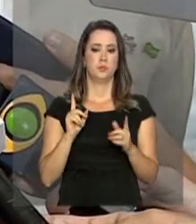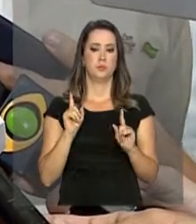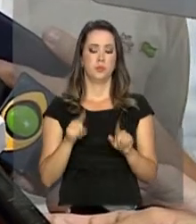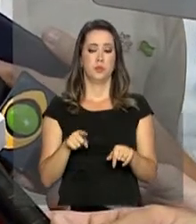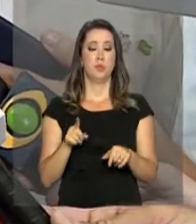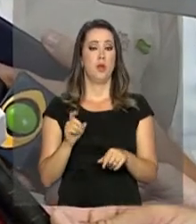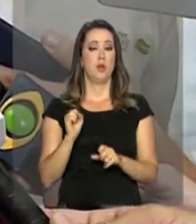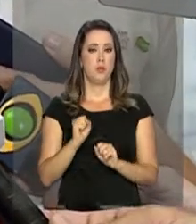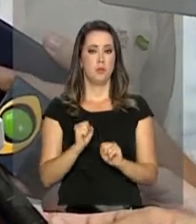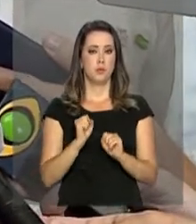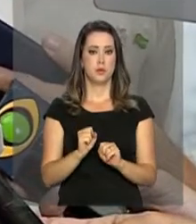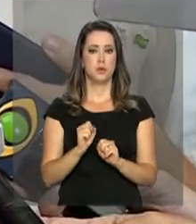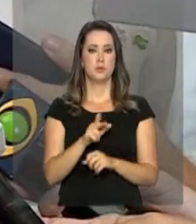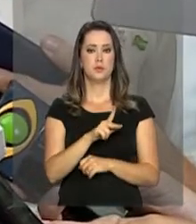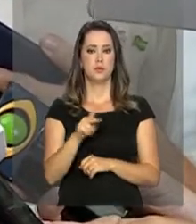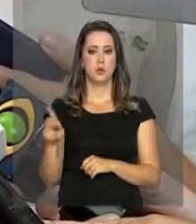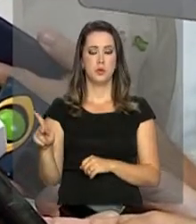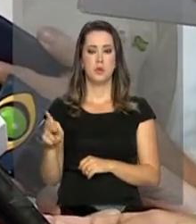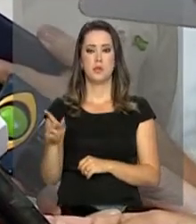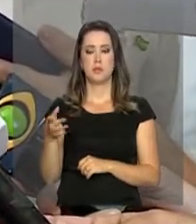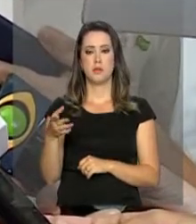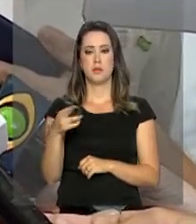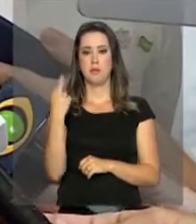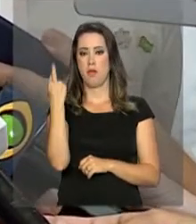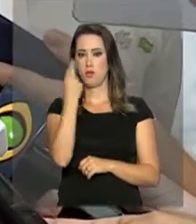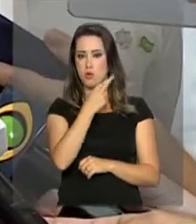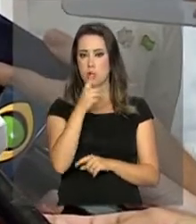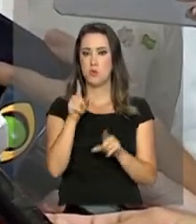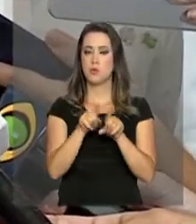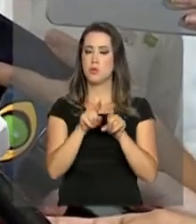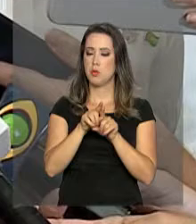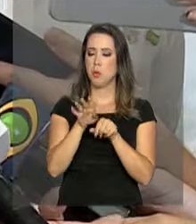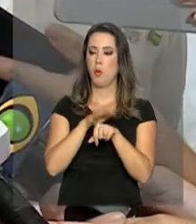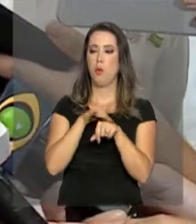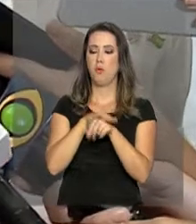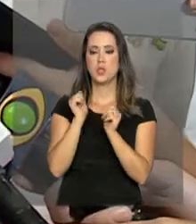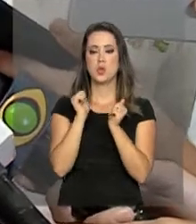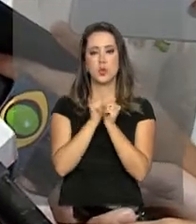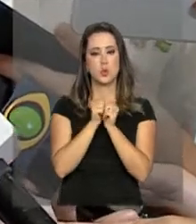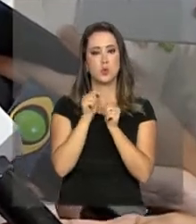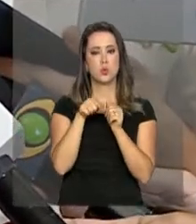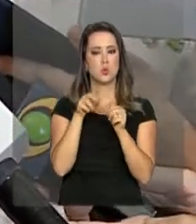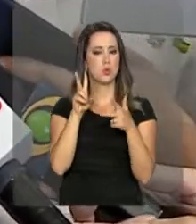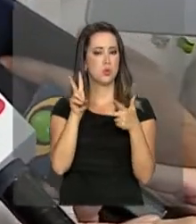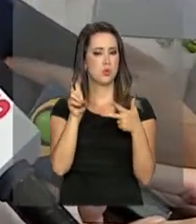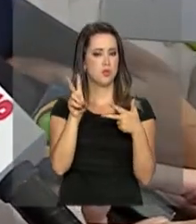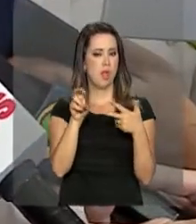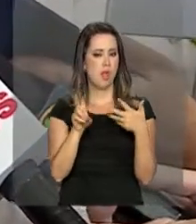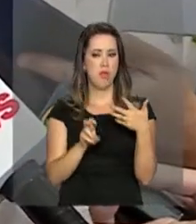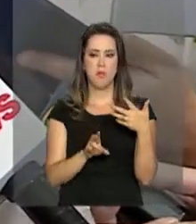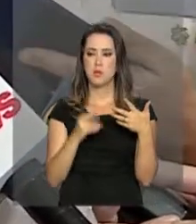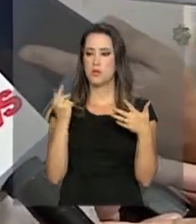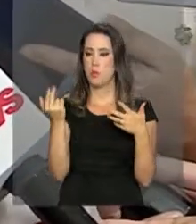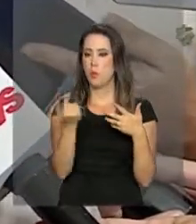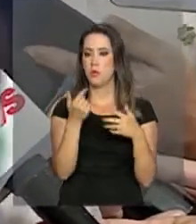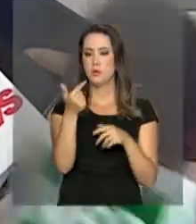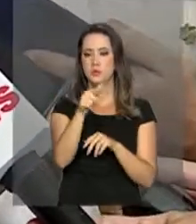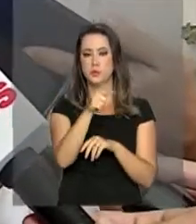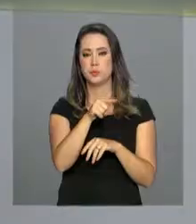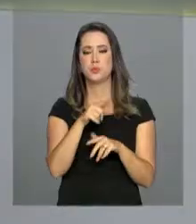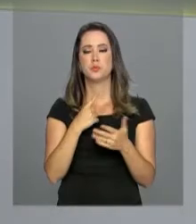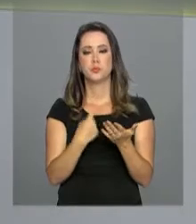Possivelmente com o presidente Putin, também tratando do mesmo tema. De fora parte, as questões gerais que são tratadas na própria reunião do